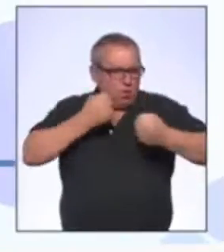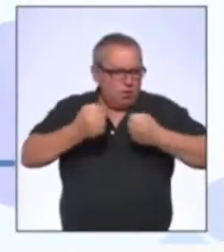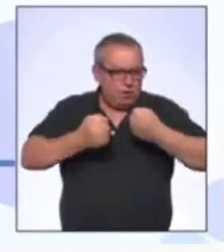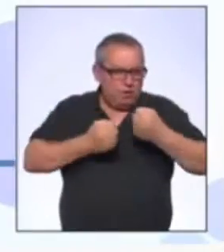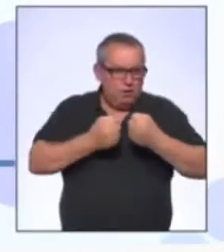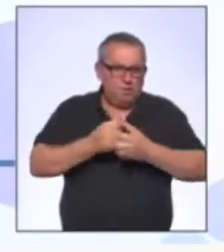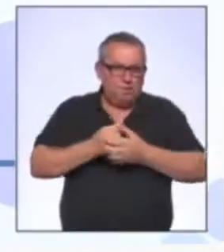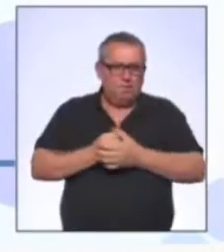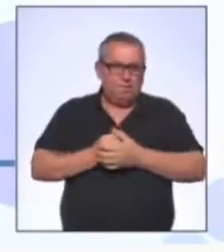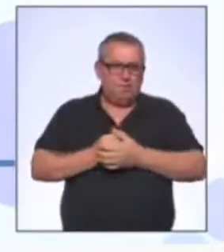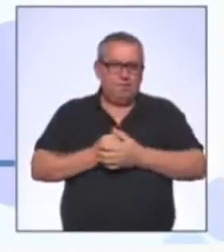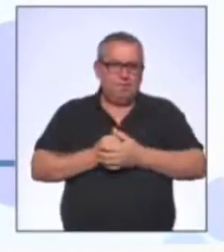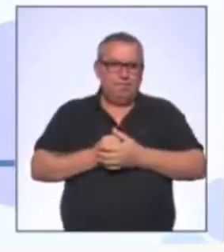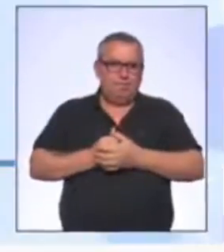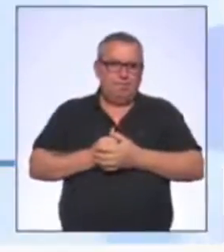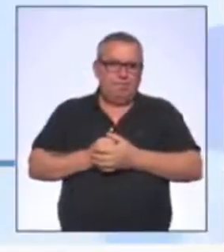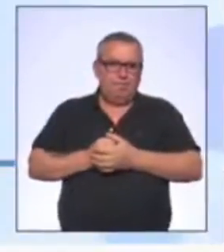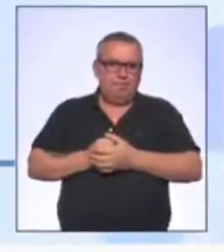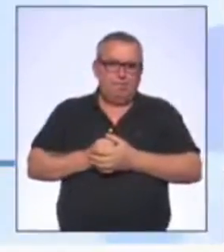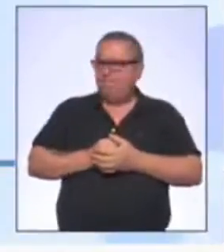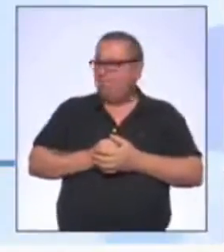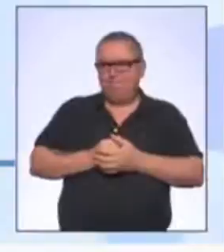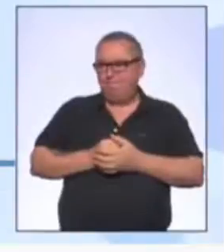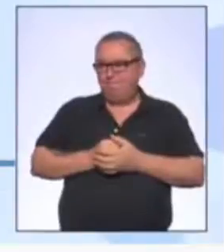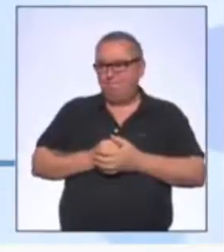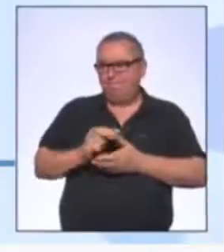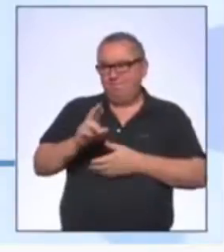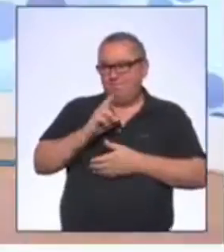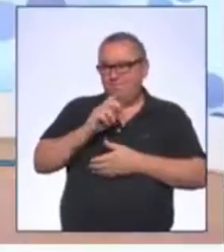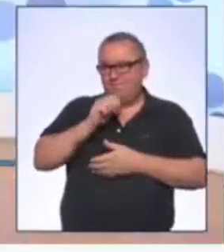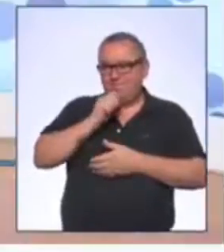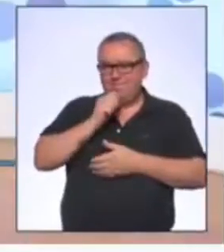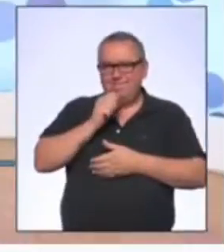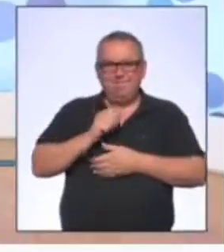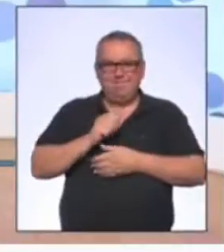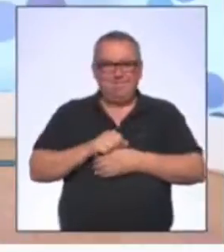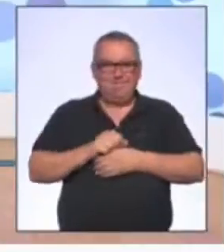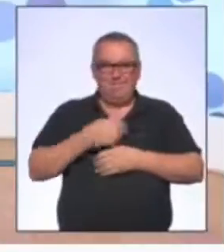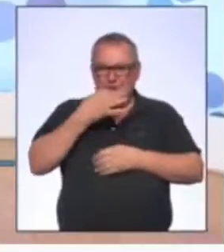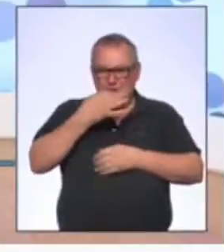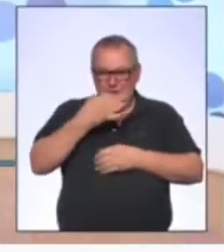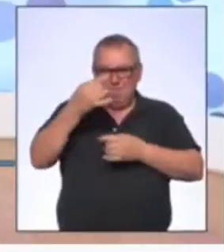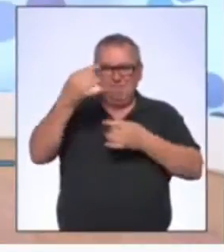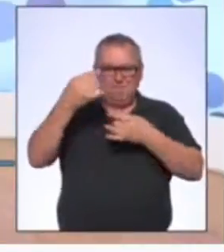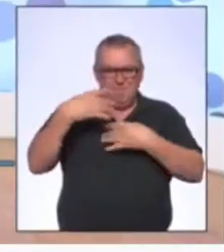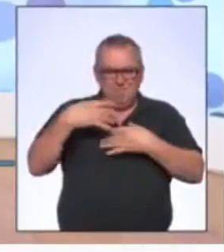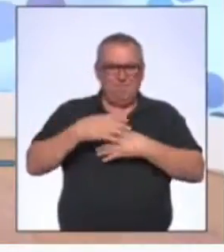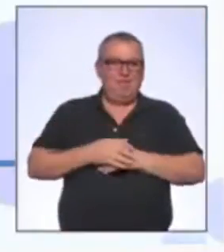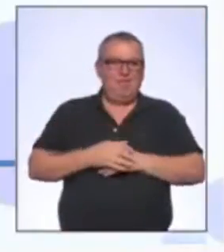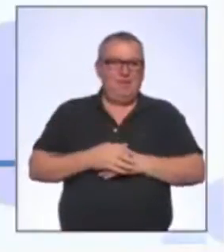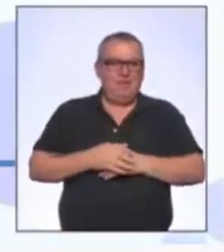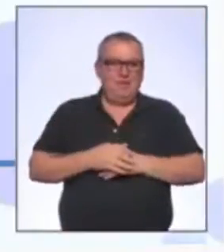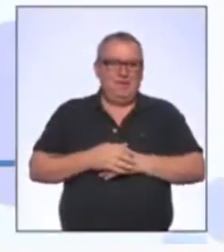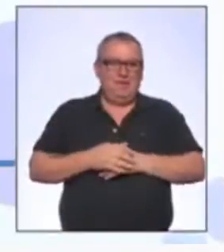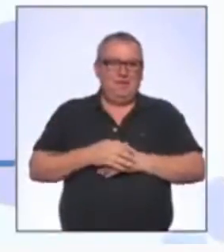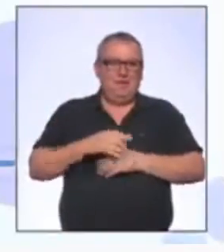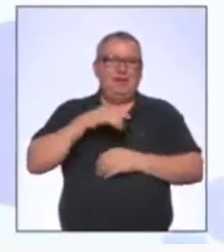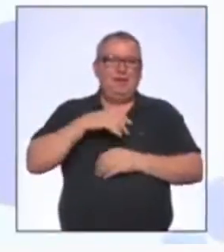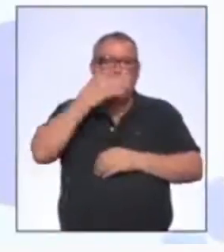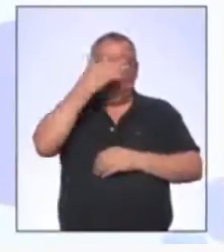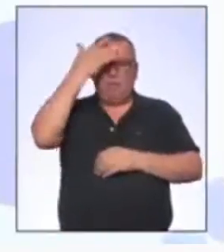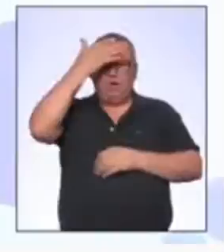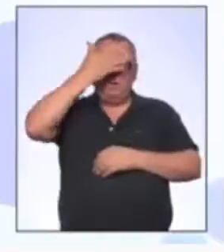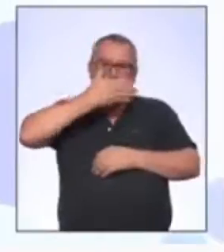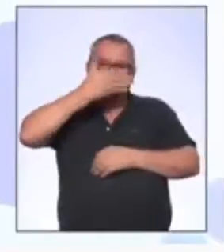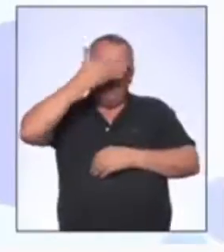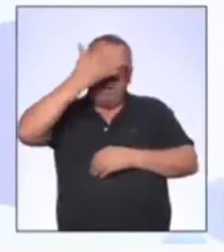aí já tem resposta e não não quando quiser estamos abandonados vocês acham que uma pessoa que ela é deficiente